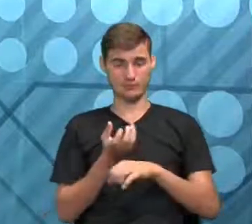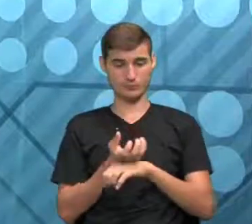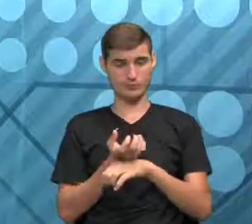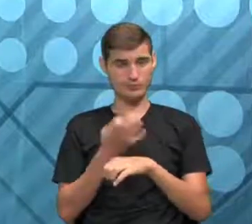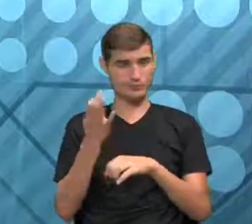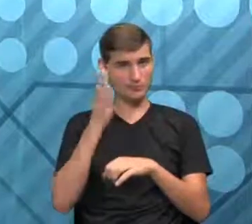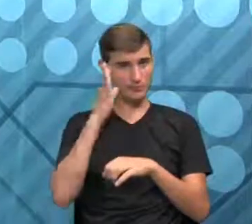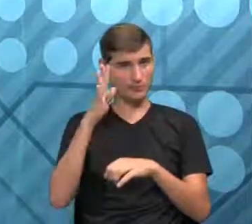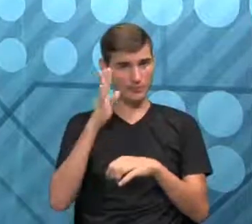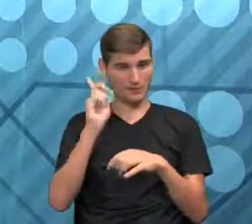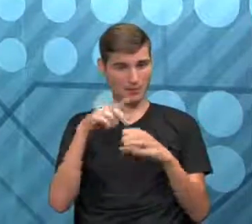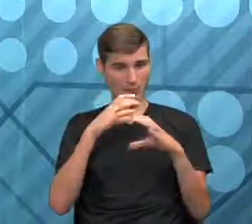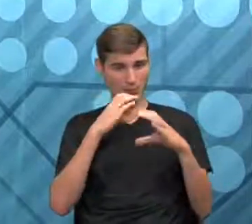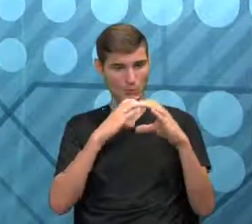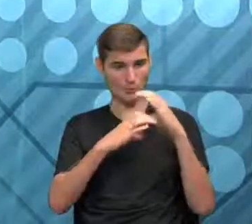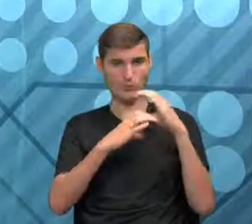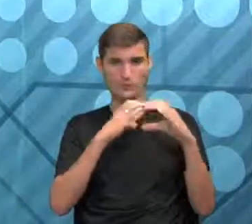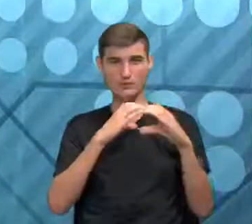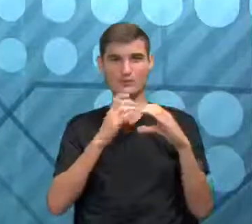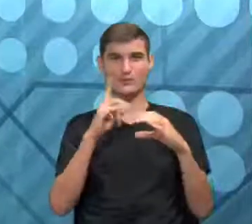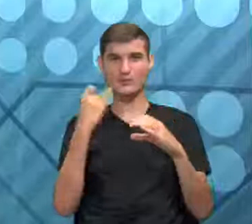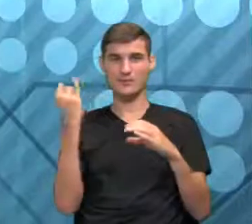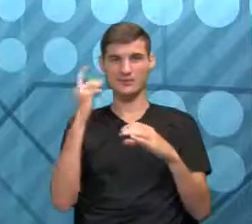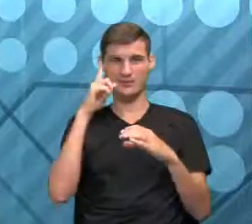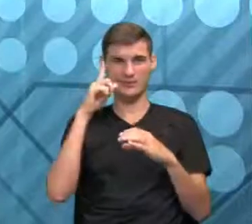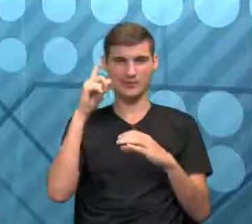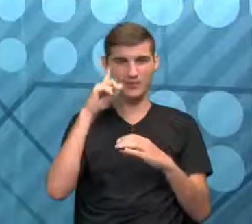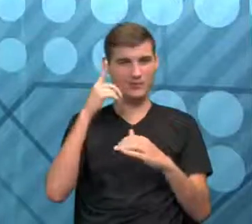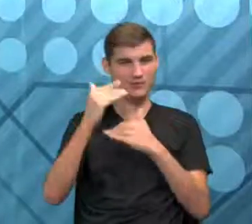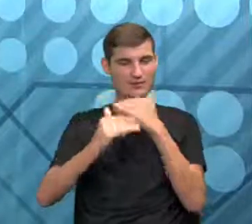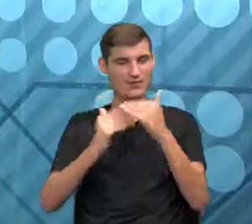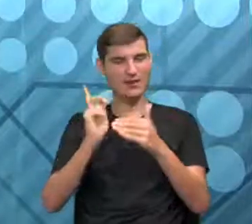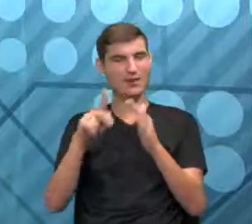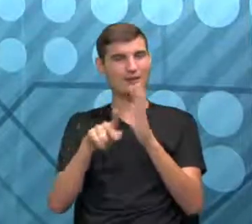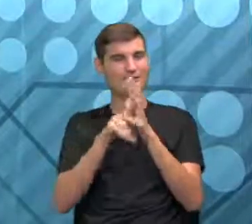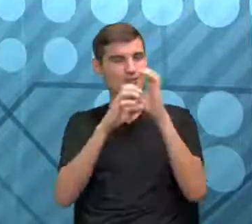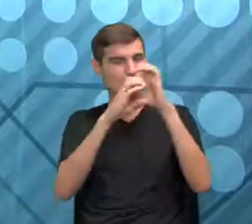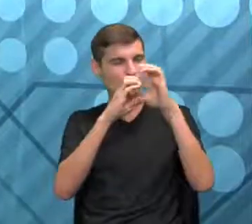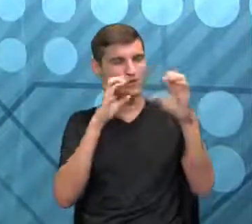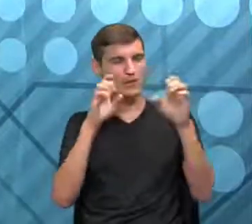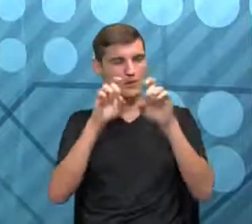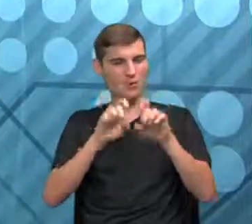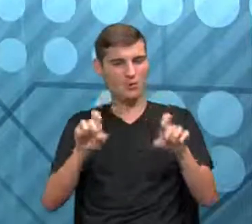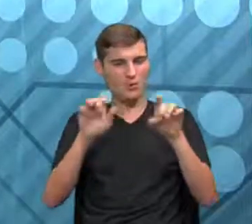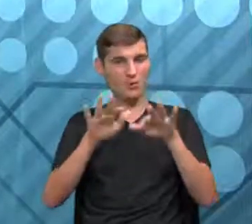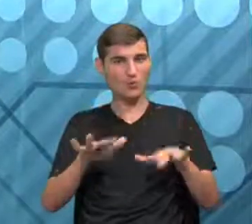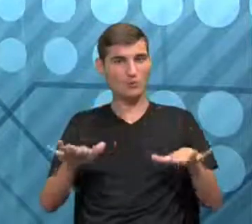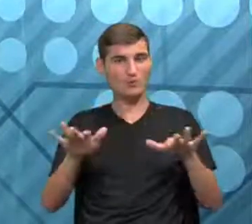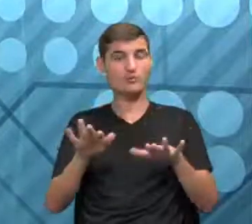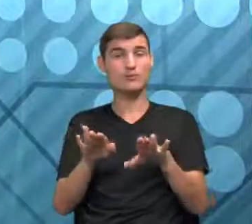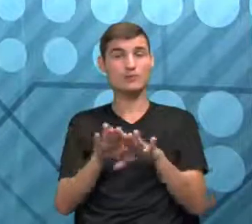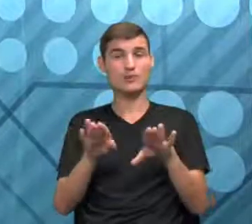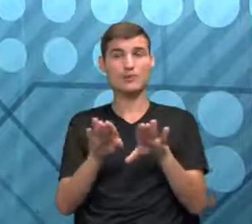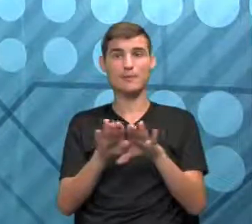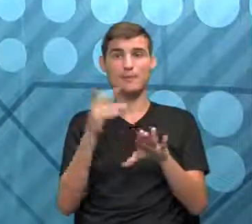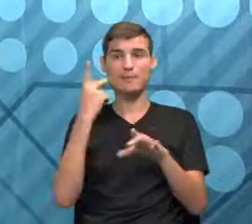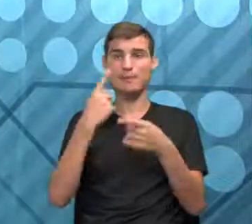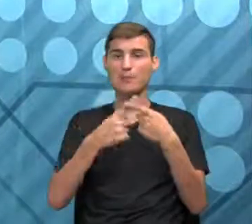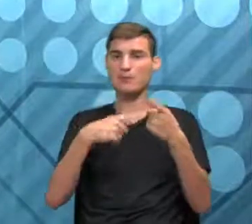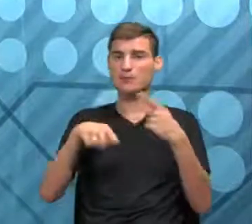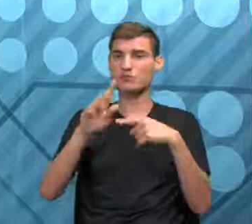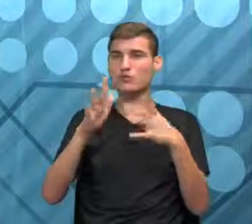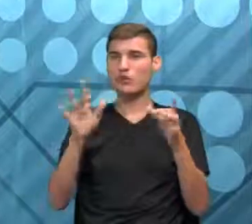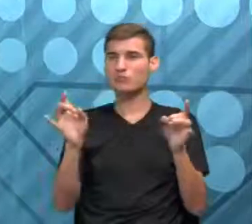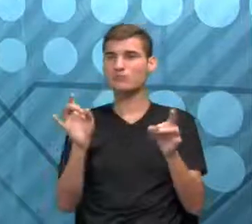de telecomunicação, tão importante para o seu dia a dia, para a sua vida como engenheiro de computação, e também porque você está saindo